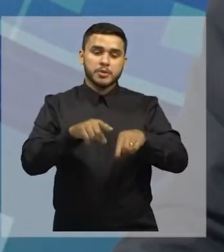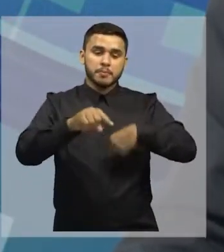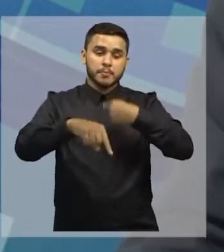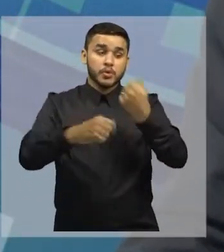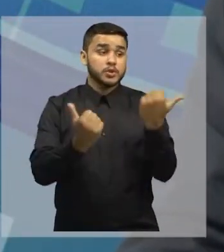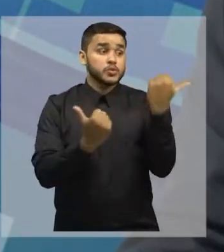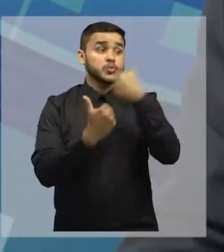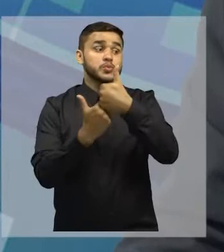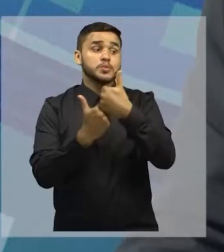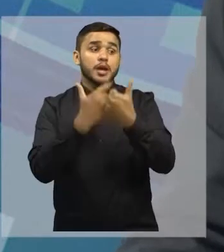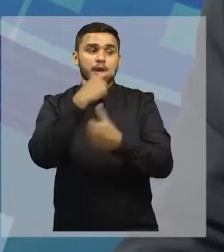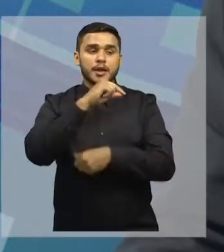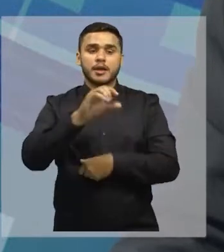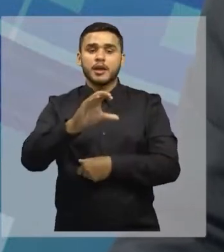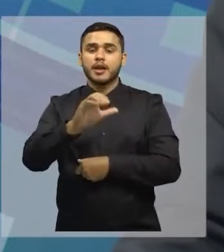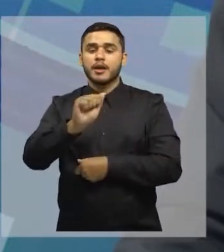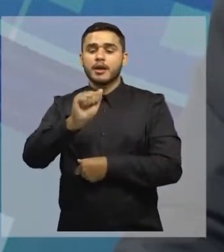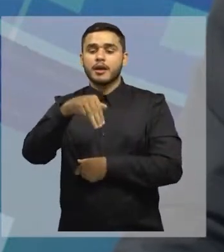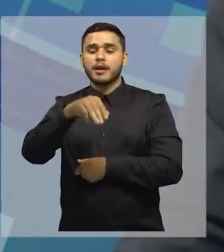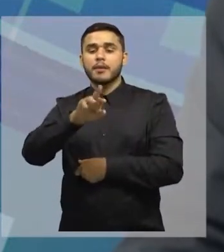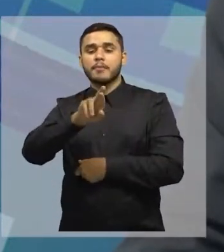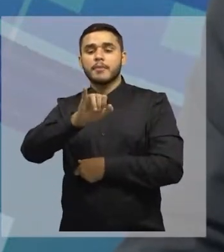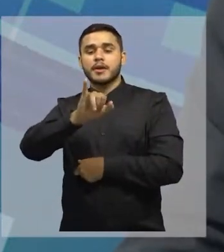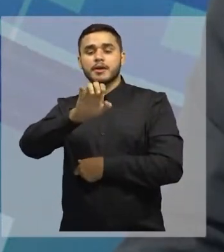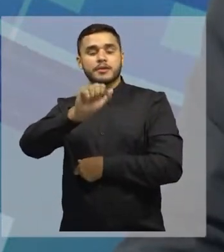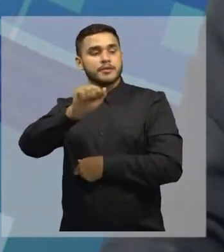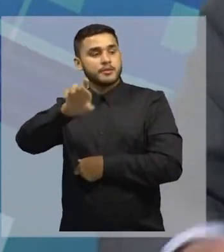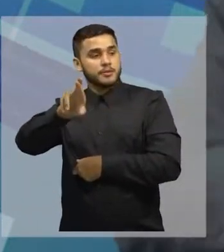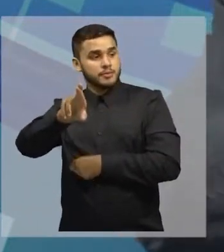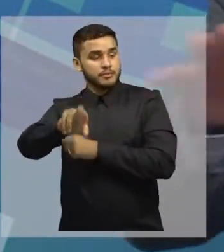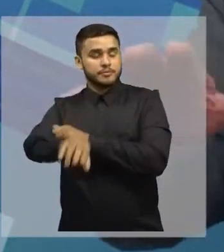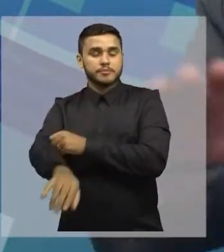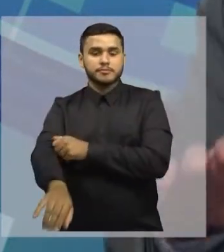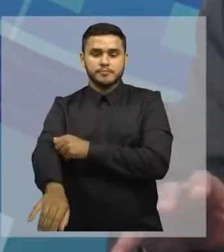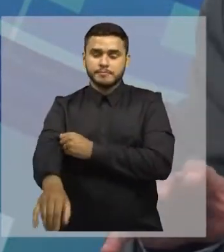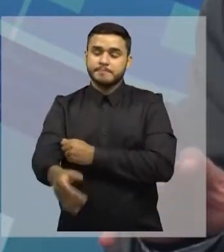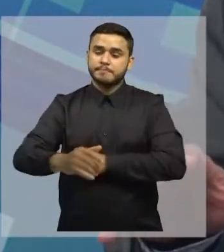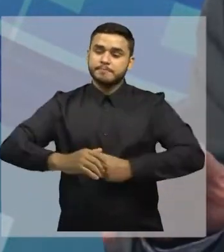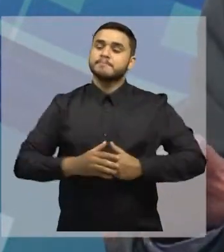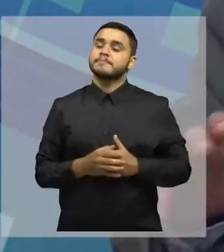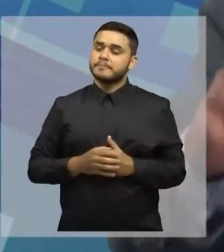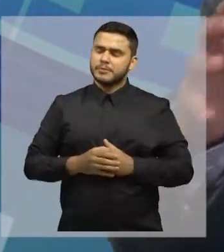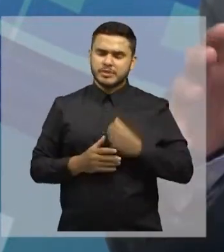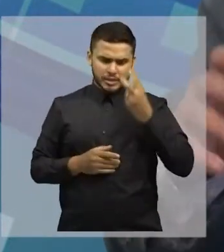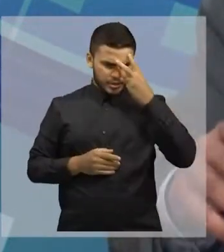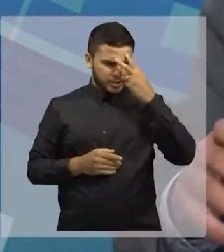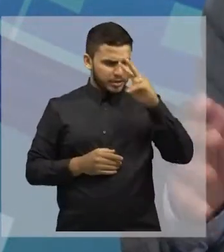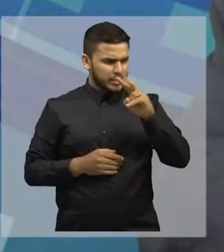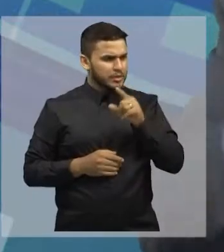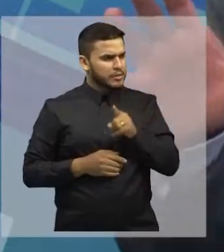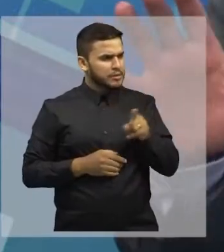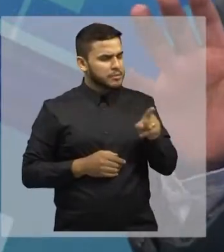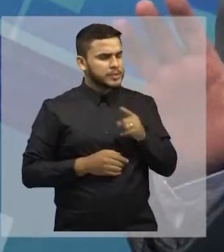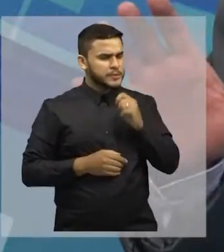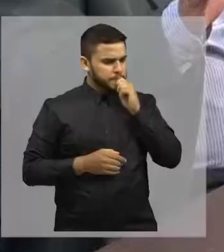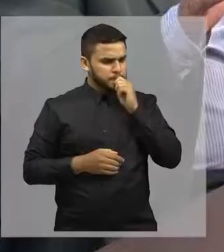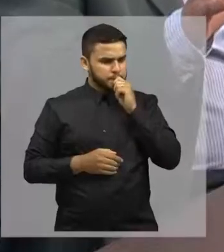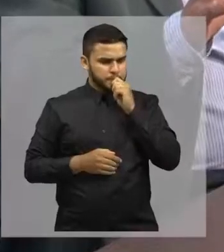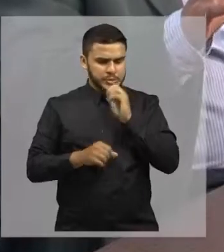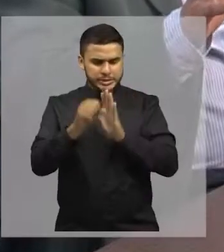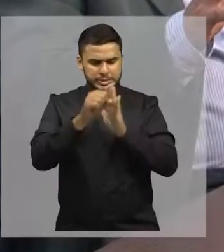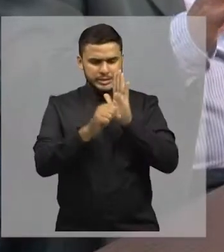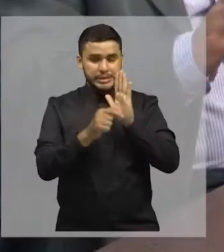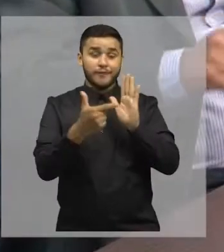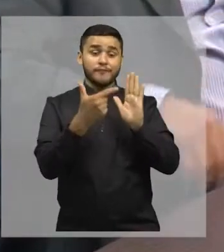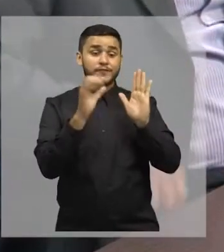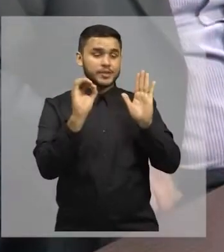Naquele momento, quer dizer, aquela época, né, século XX, o cenário era outro completamente e isso foi possível. Hoje se tem